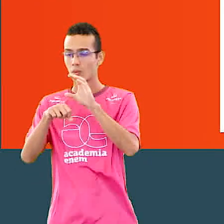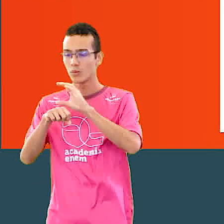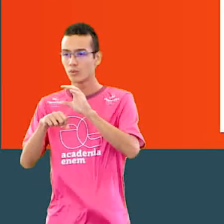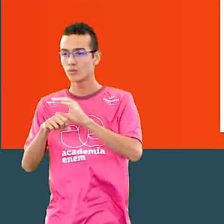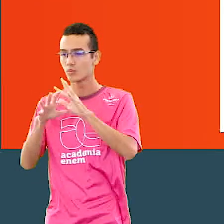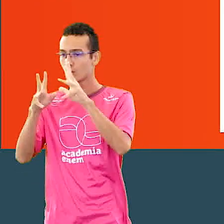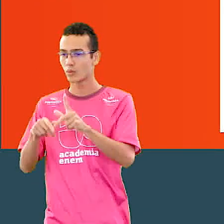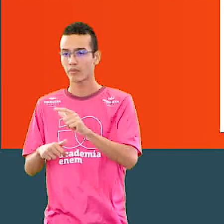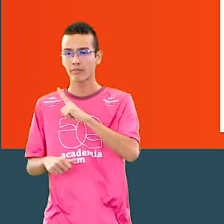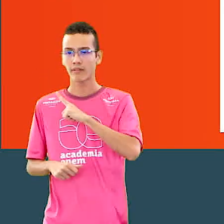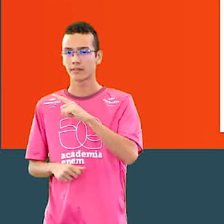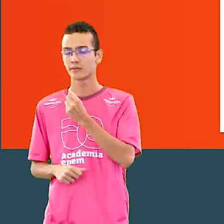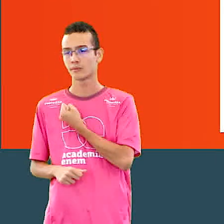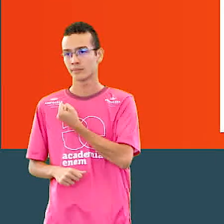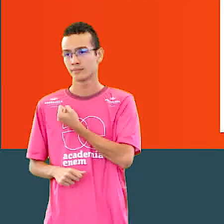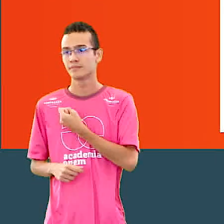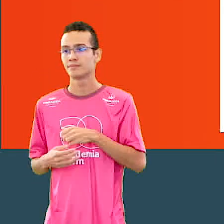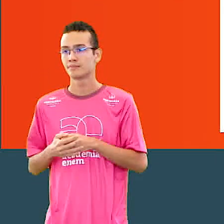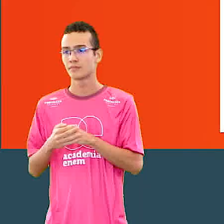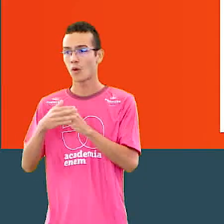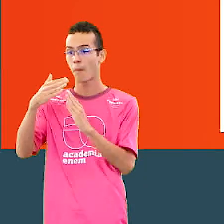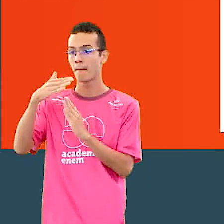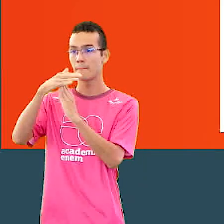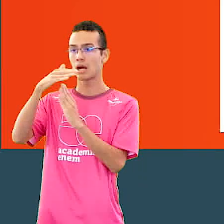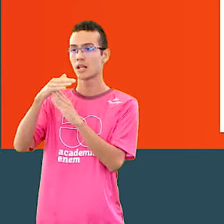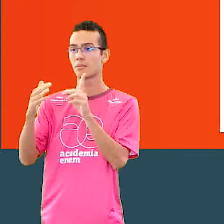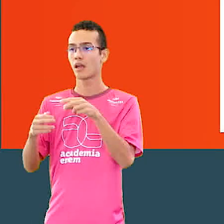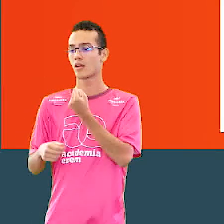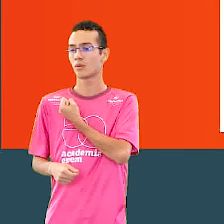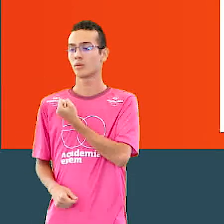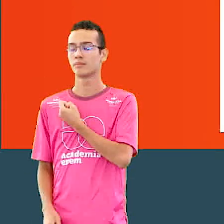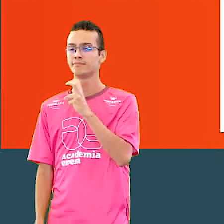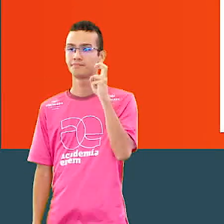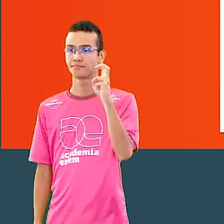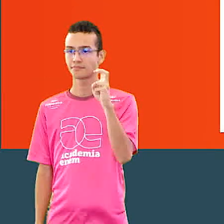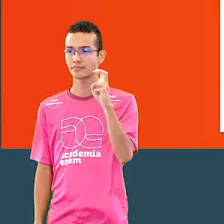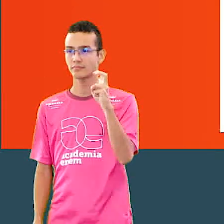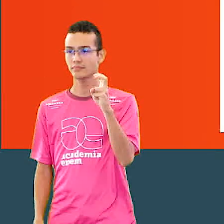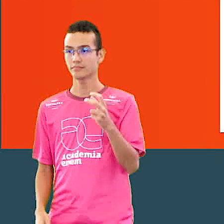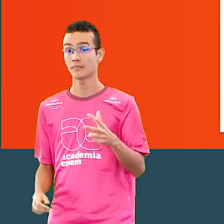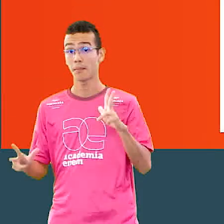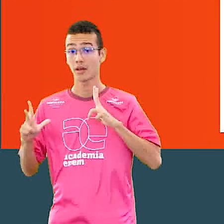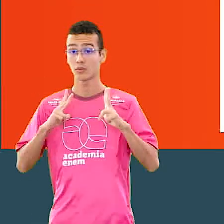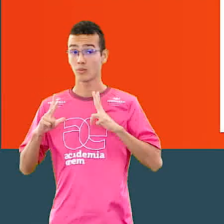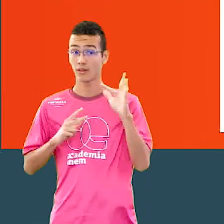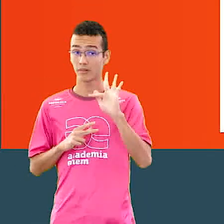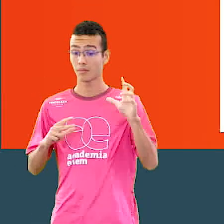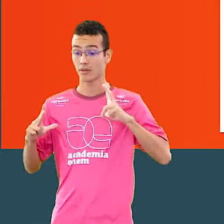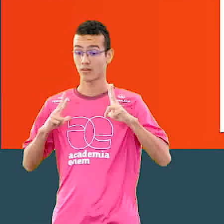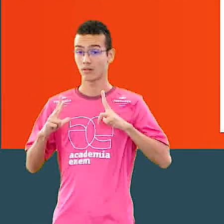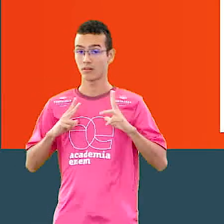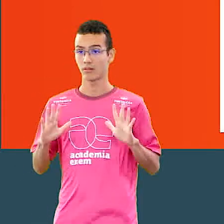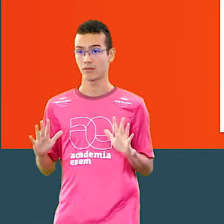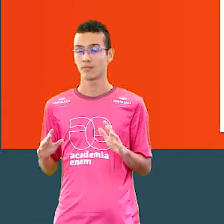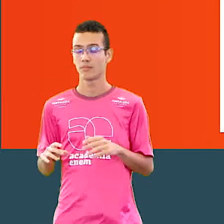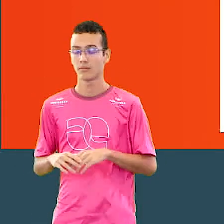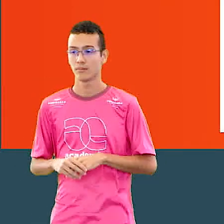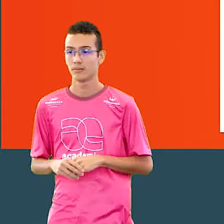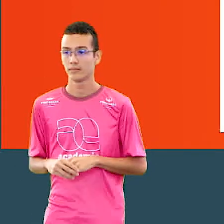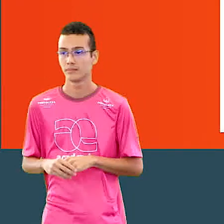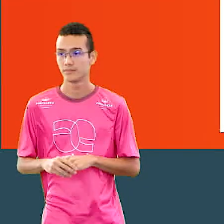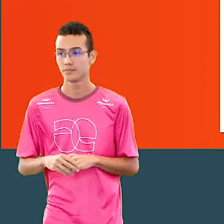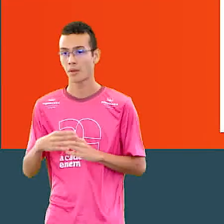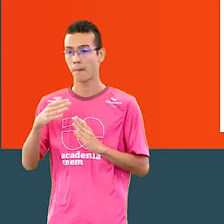nota. A nota máxima é 5. Isso eu estou me referindo a faculdades particulares, tá certo? A nota máxima é